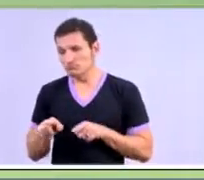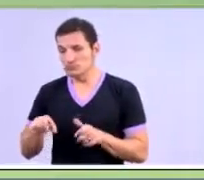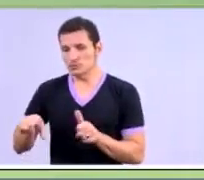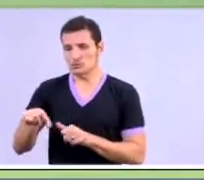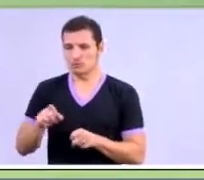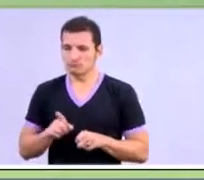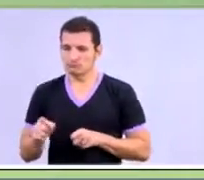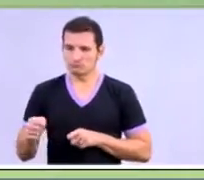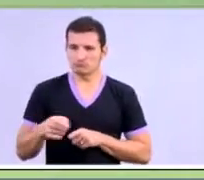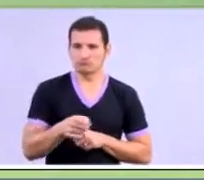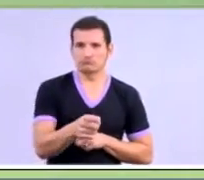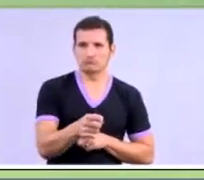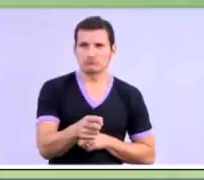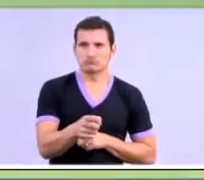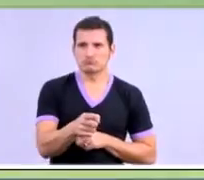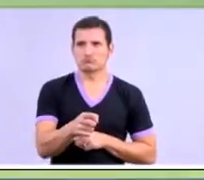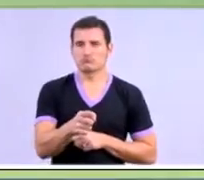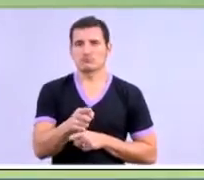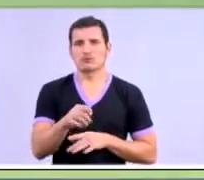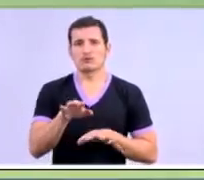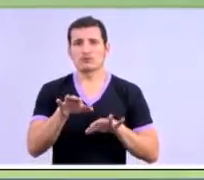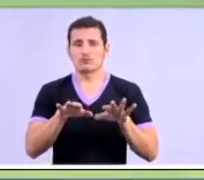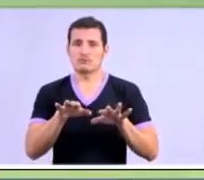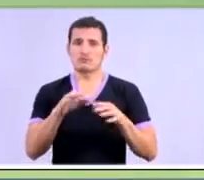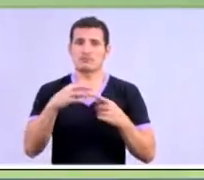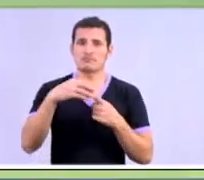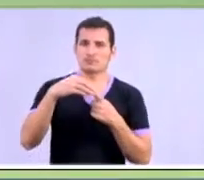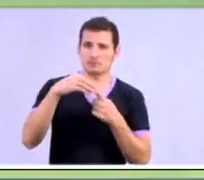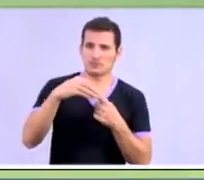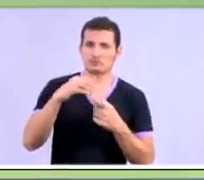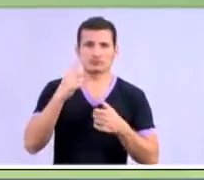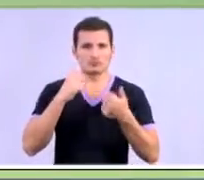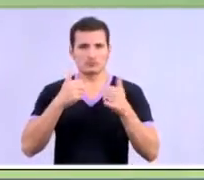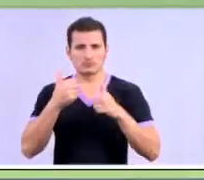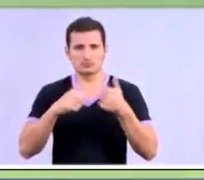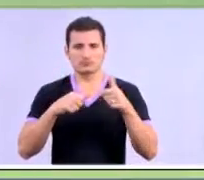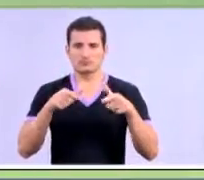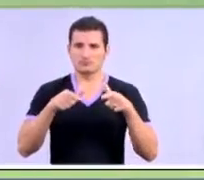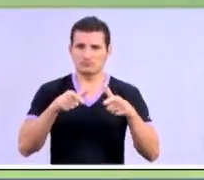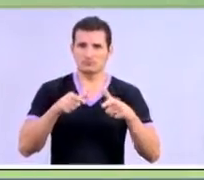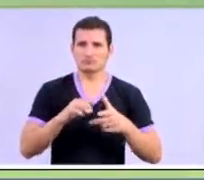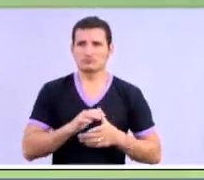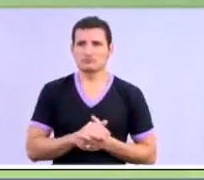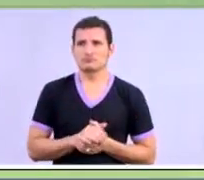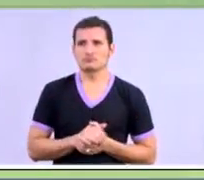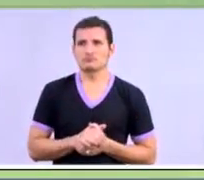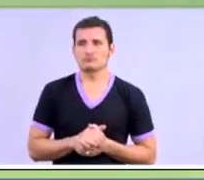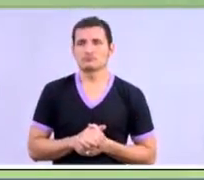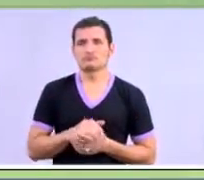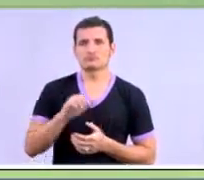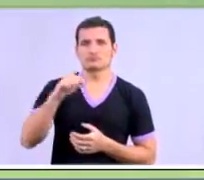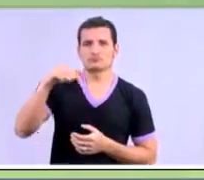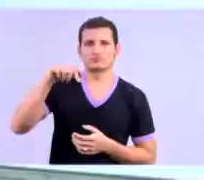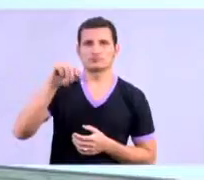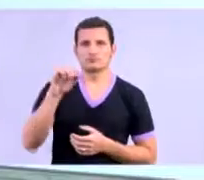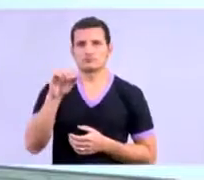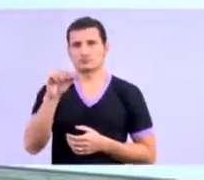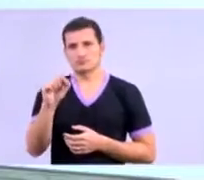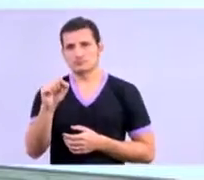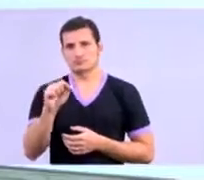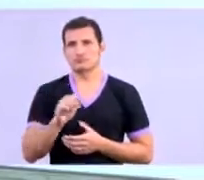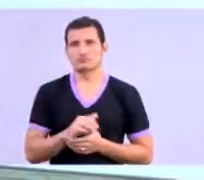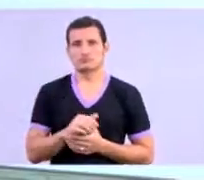direcionam mensagens de acordo com prioridades, qualidade de serviço, QoS, que nós falamos bem na aula passada, né? Então